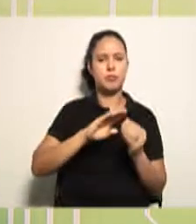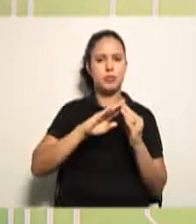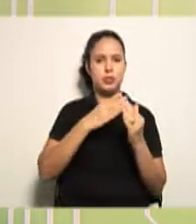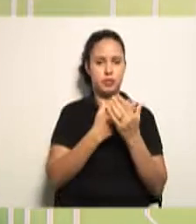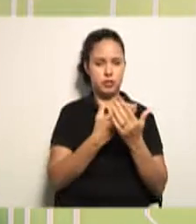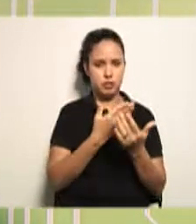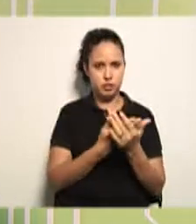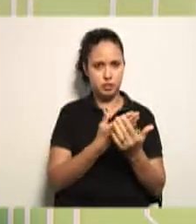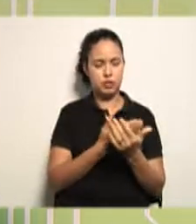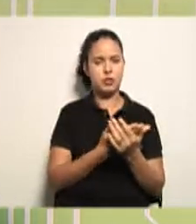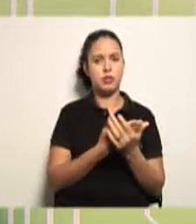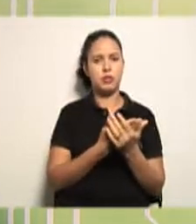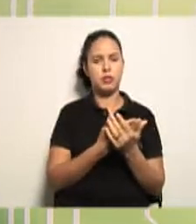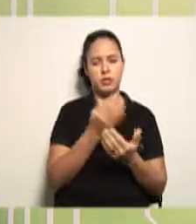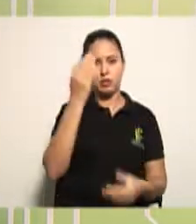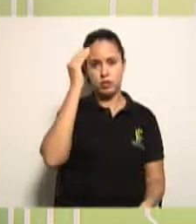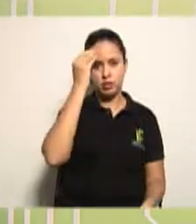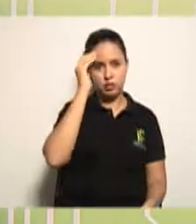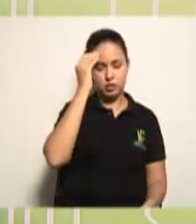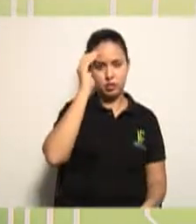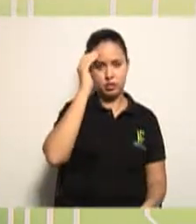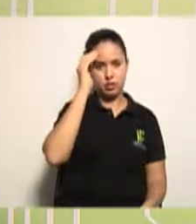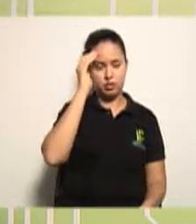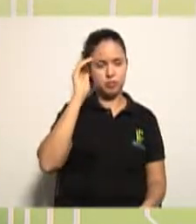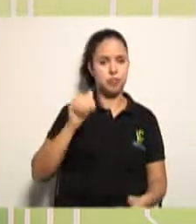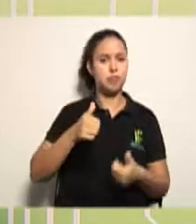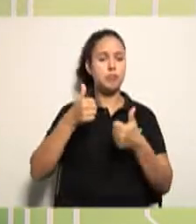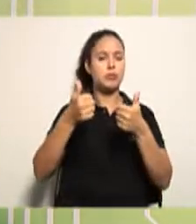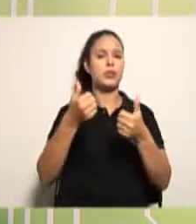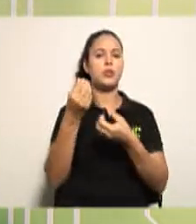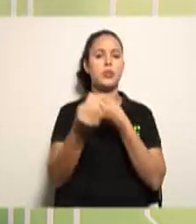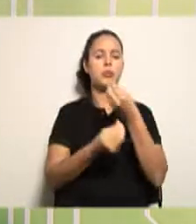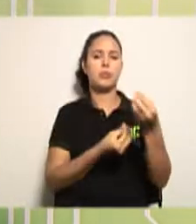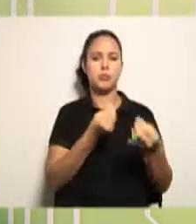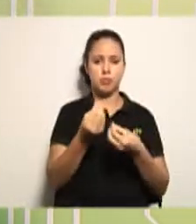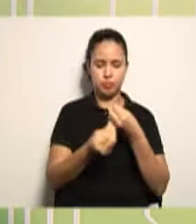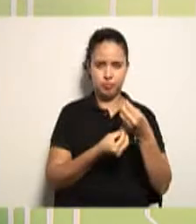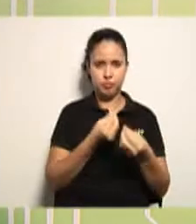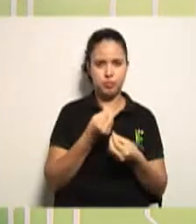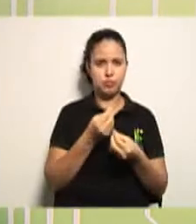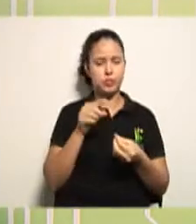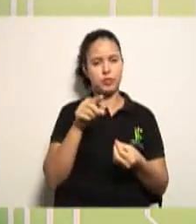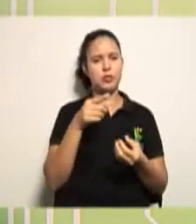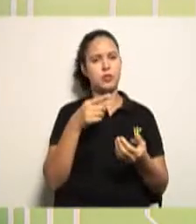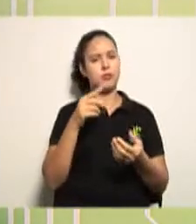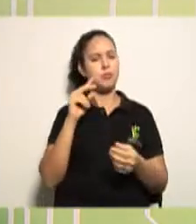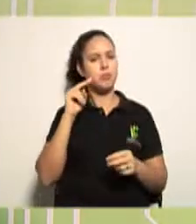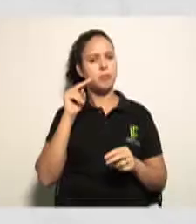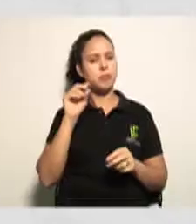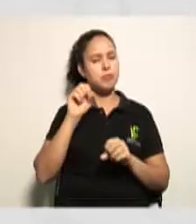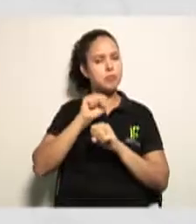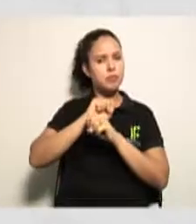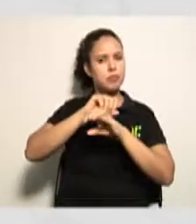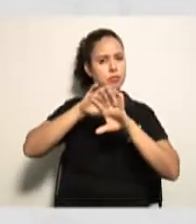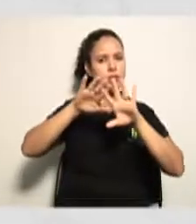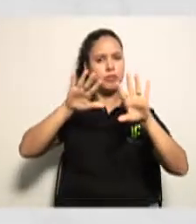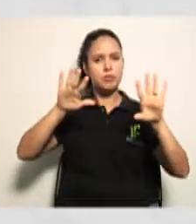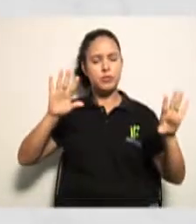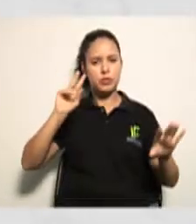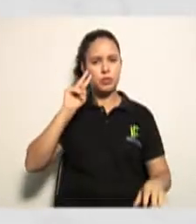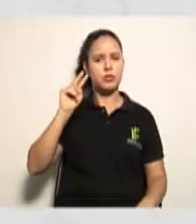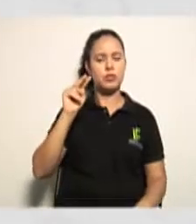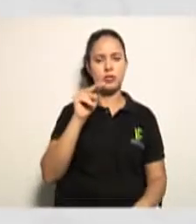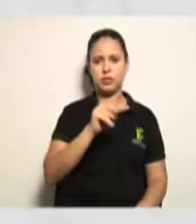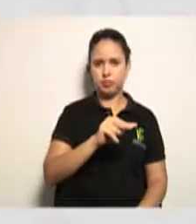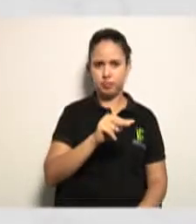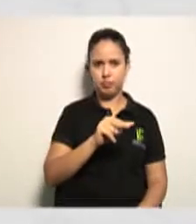escolas para a gente entender melhor como que elas funcionam, para que vocês possam visualizar essas questões.